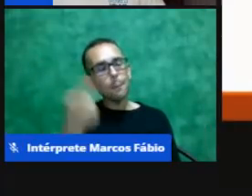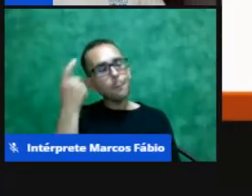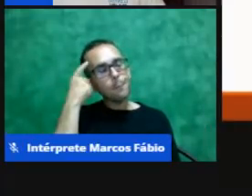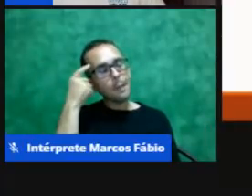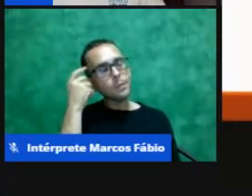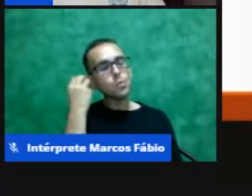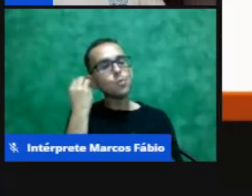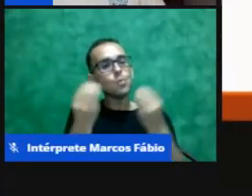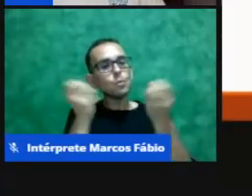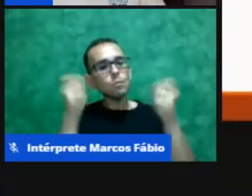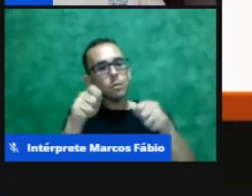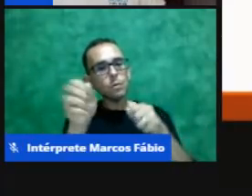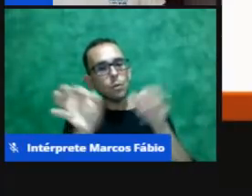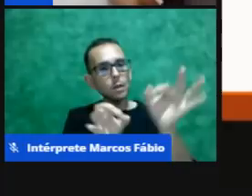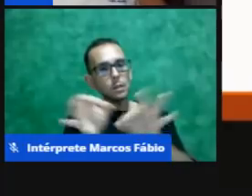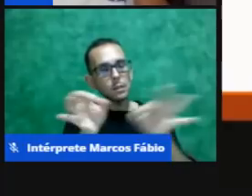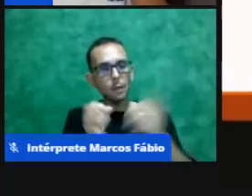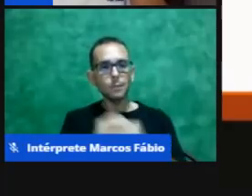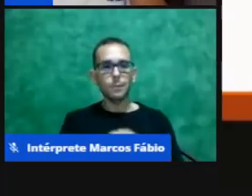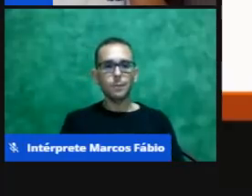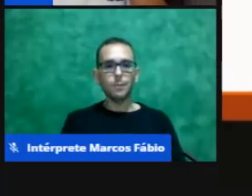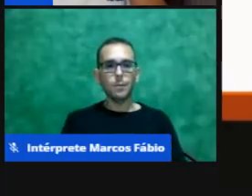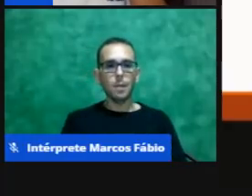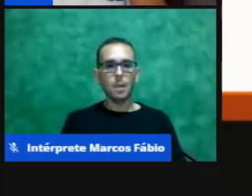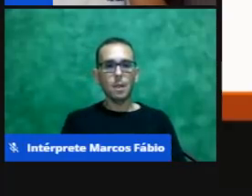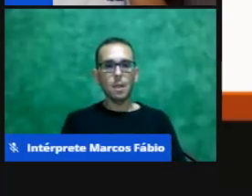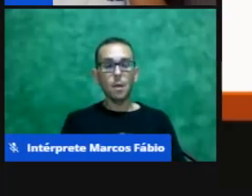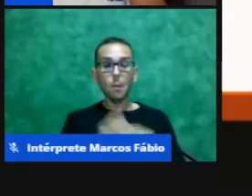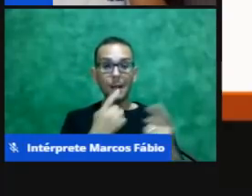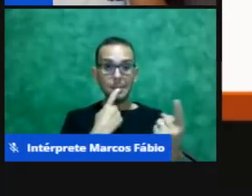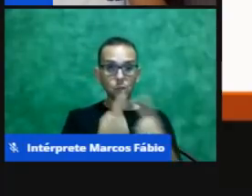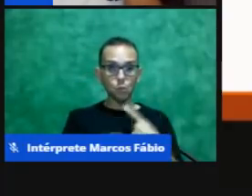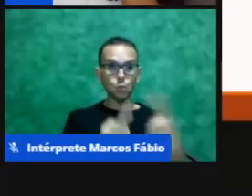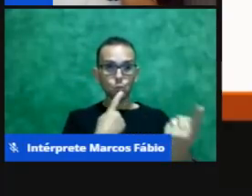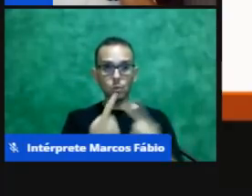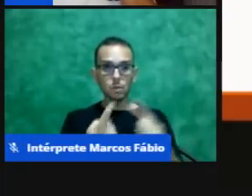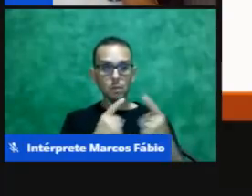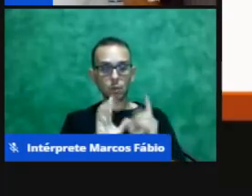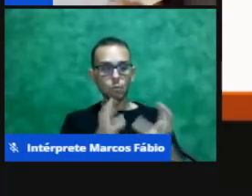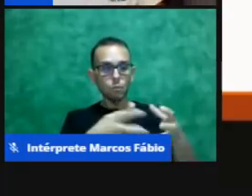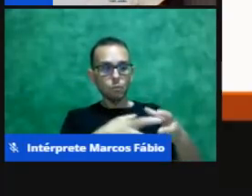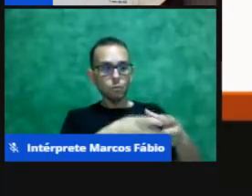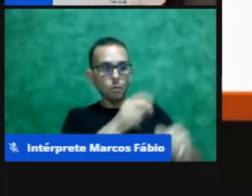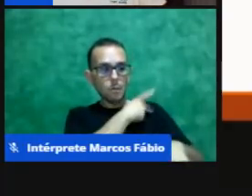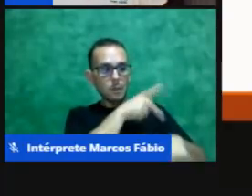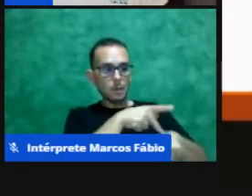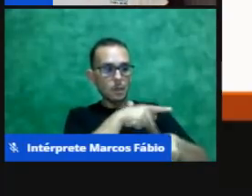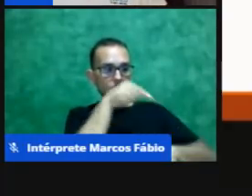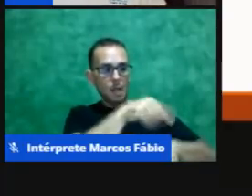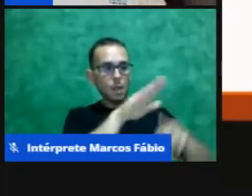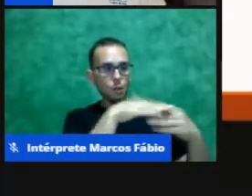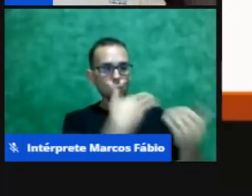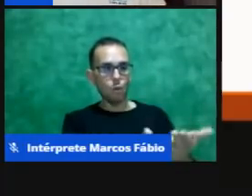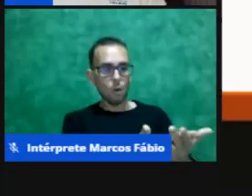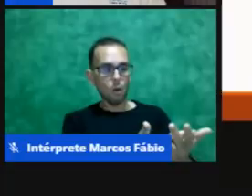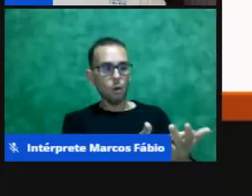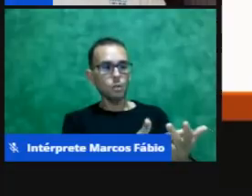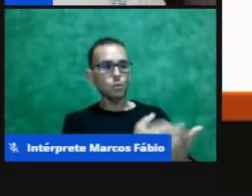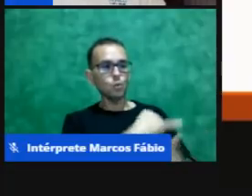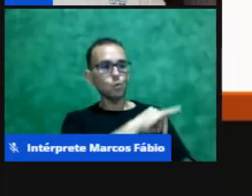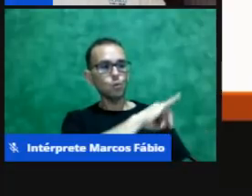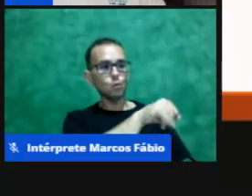seguinte organização. Então, foi com base, né, numa discussão com a equipe pedagógica lá do João Cândido, né? Então,